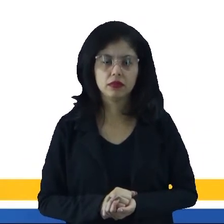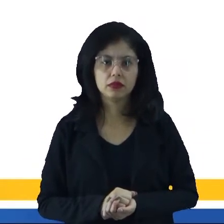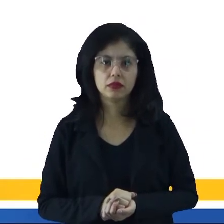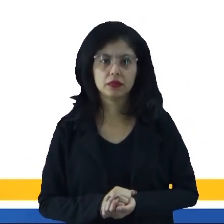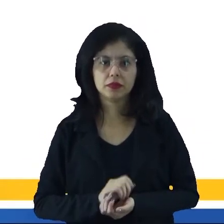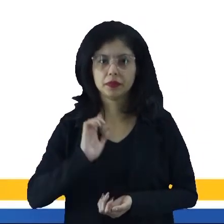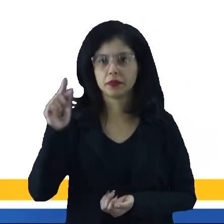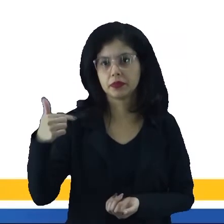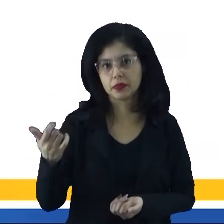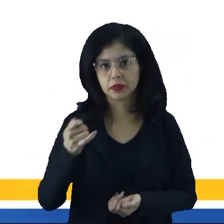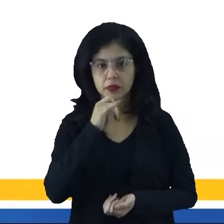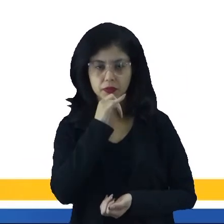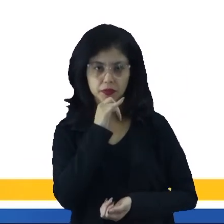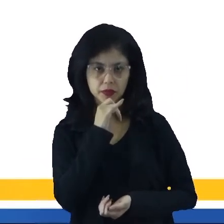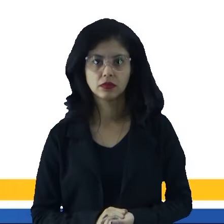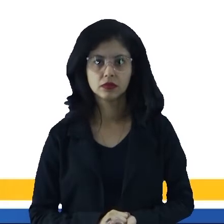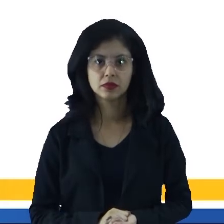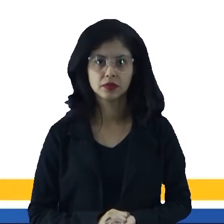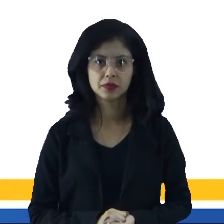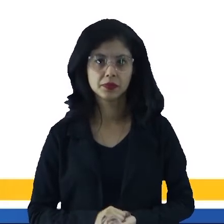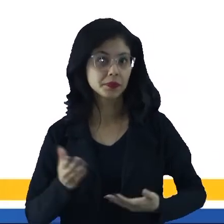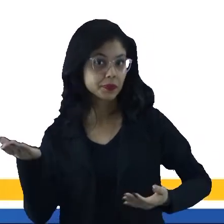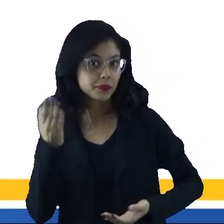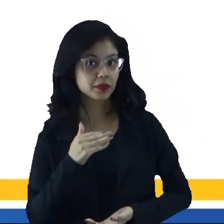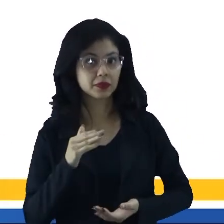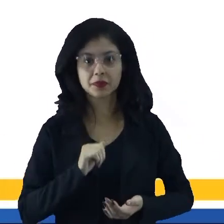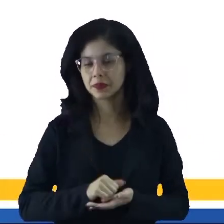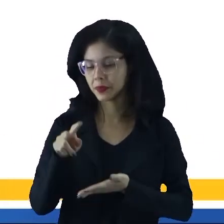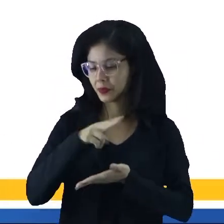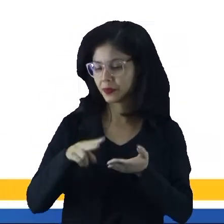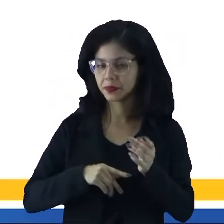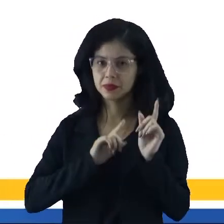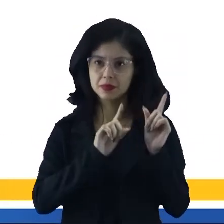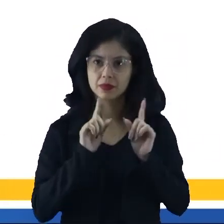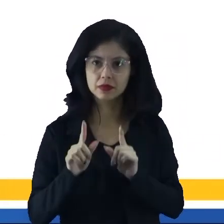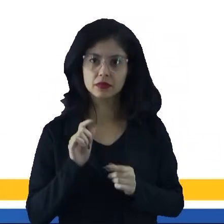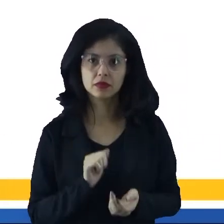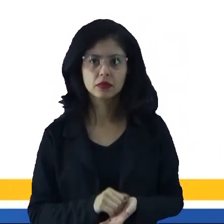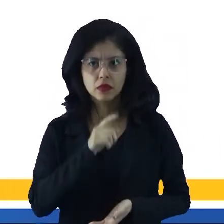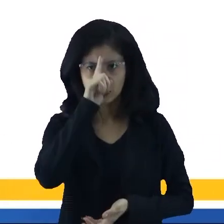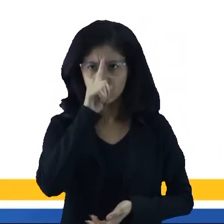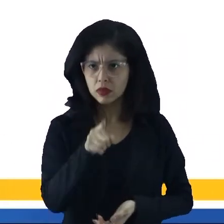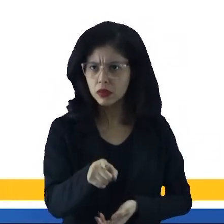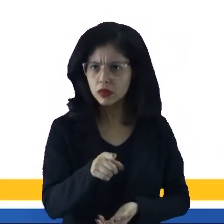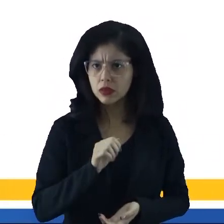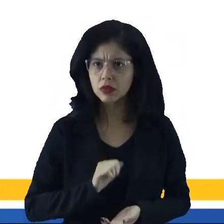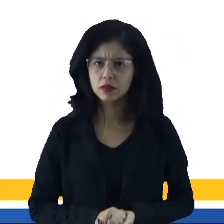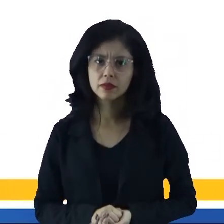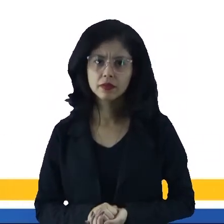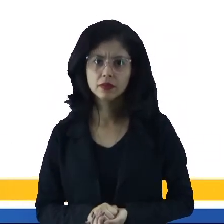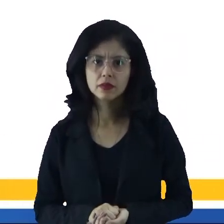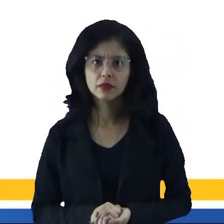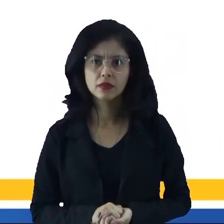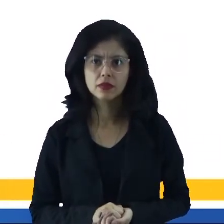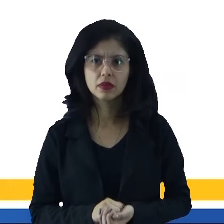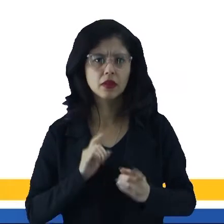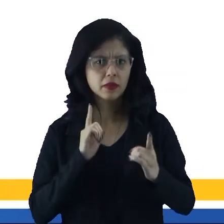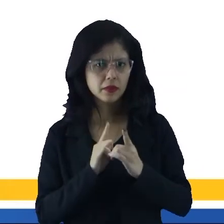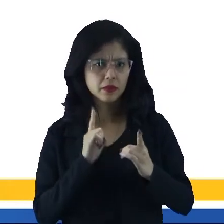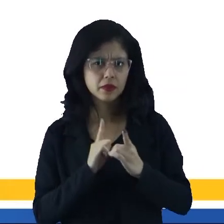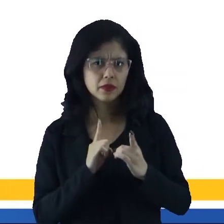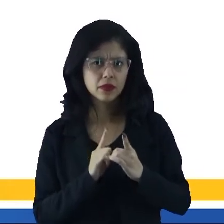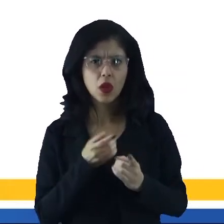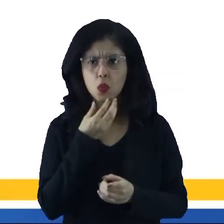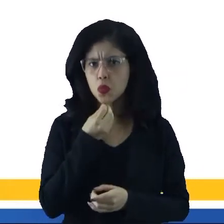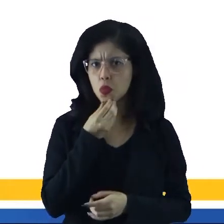vamos para o próximo exemplo aí. Vamos lá para a leitura do texto, ó. O senhor é o paciente? Então, o homem de branco,